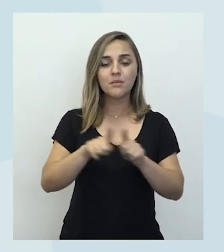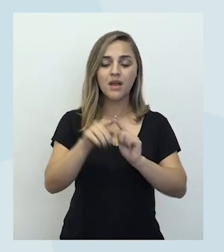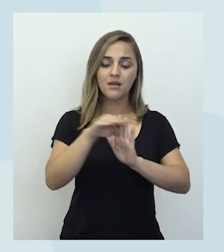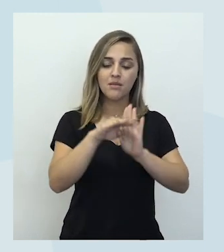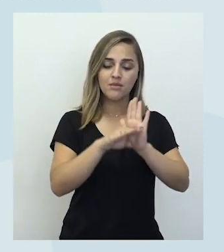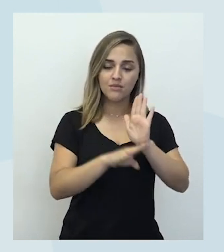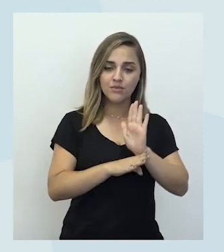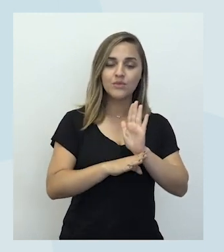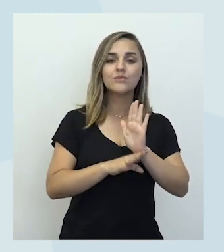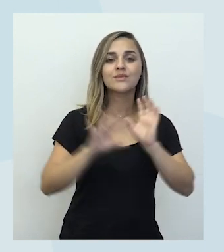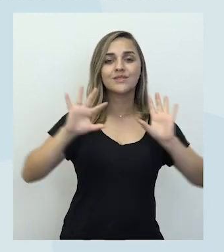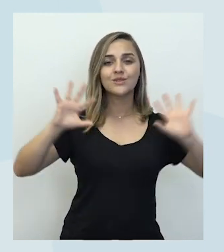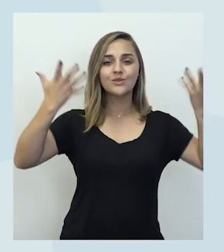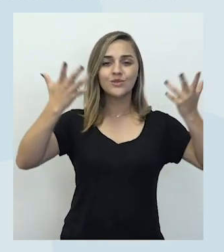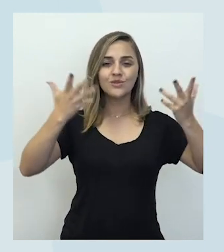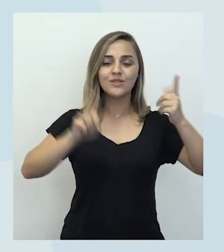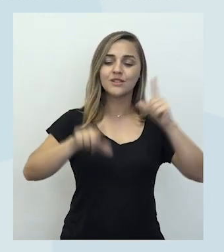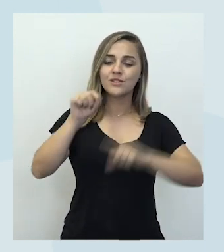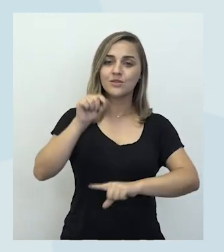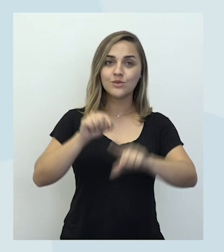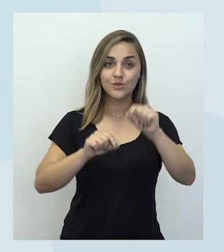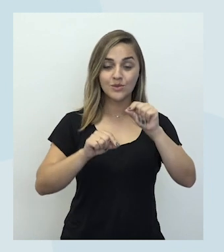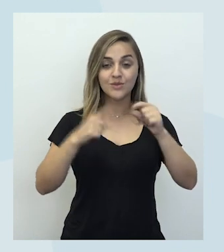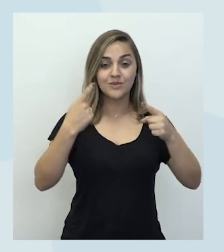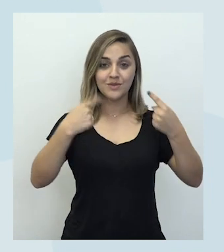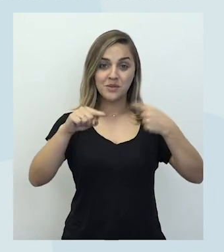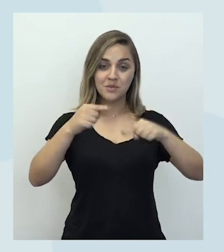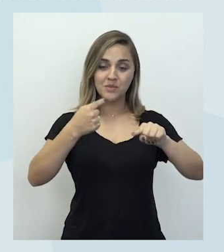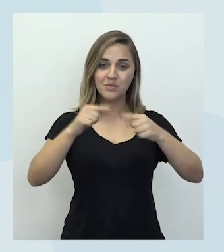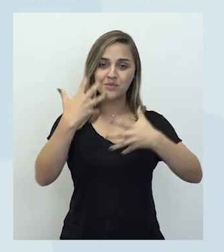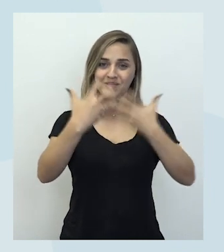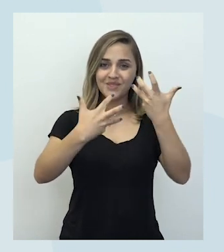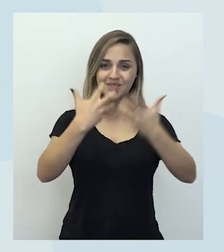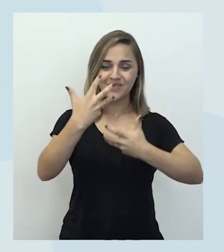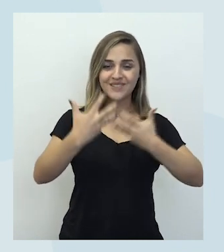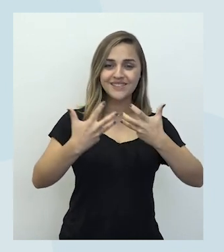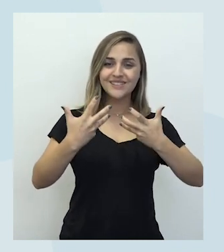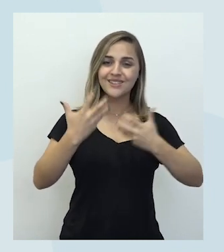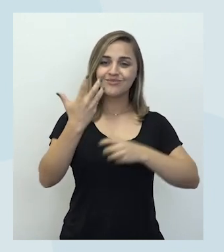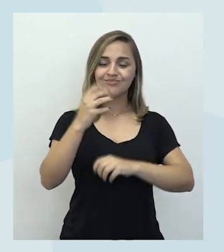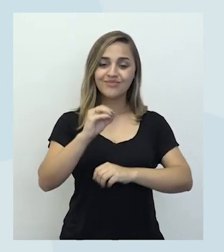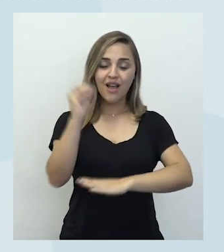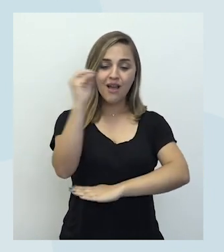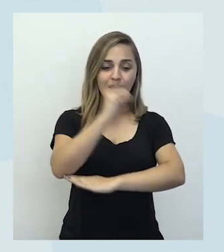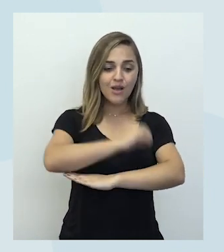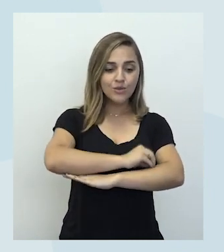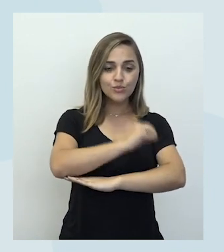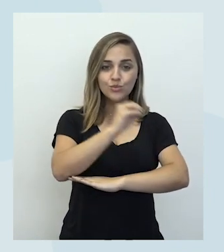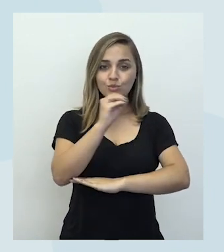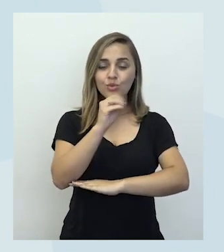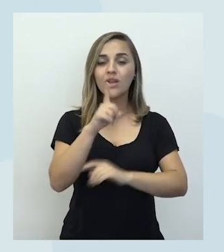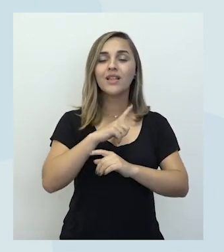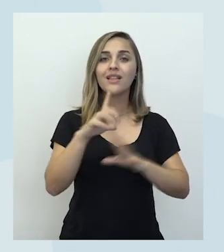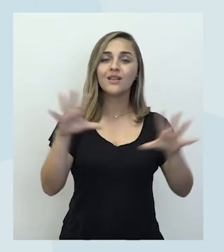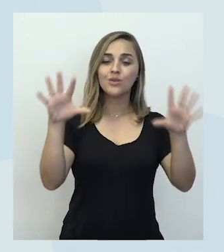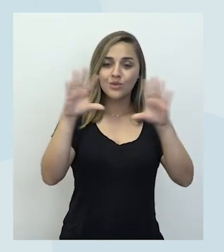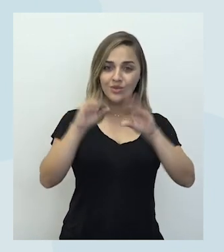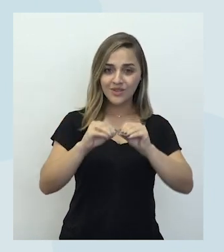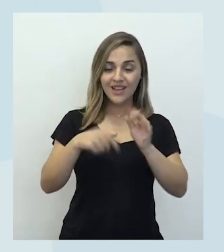uma seleção de músicas que ambientam a noite de maneira especial antes do início do